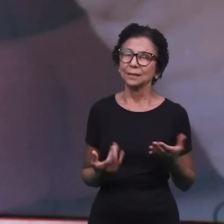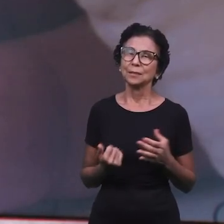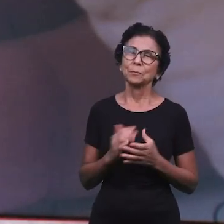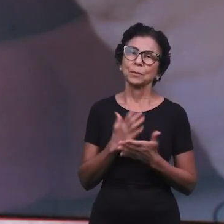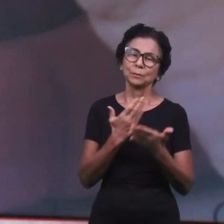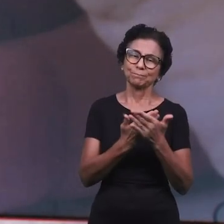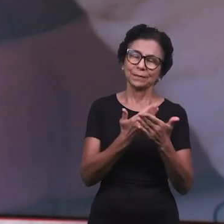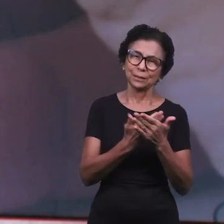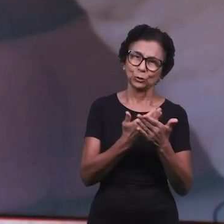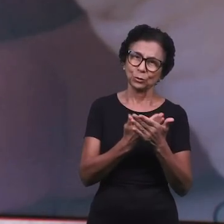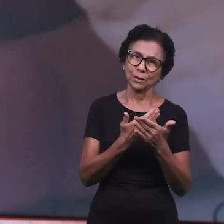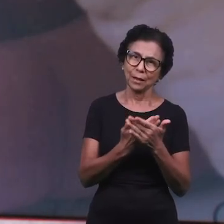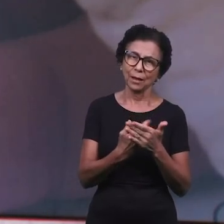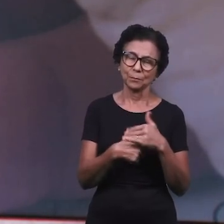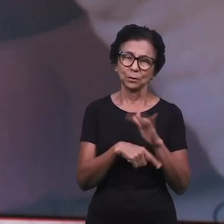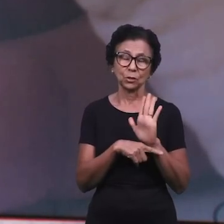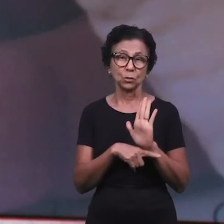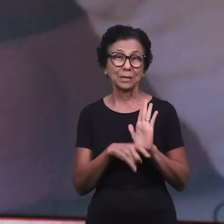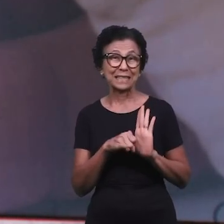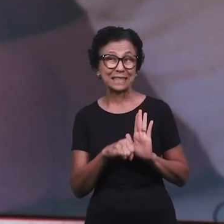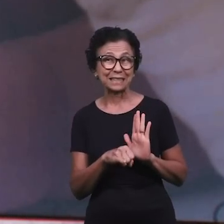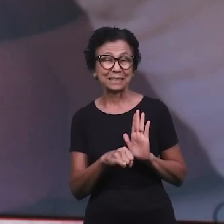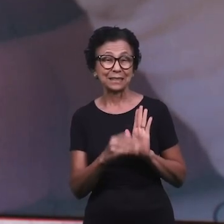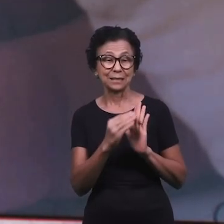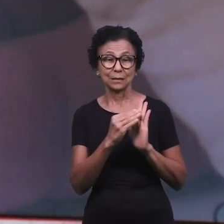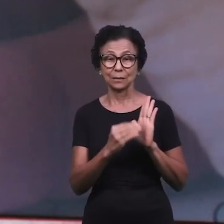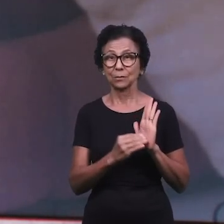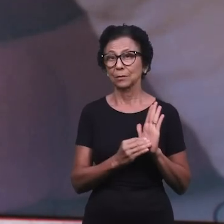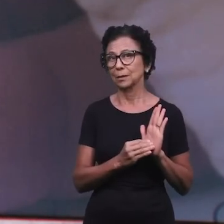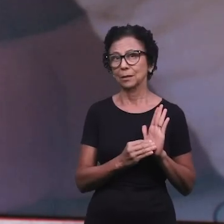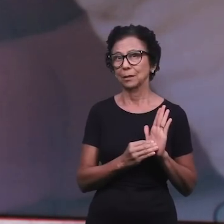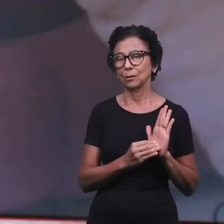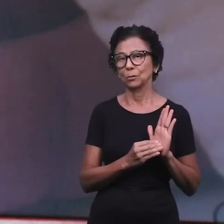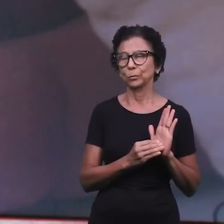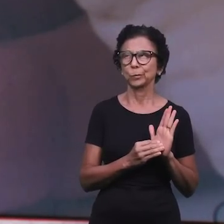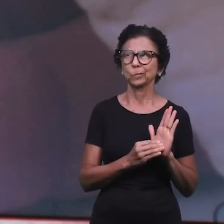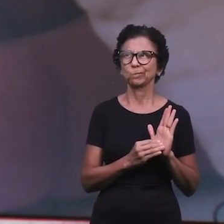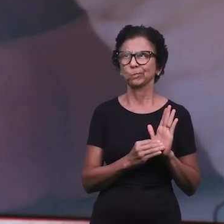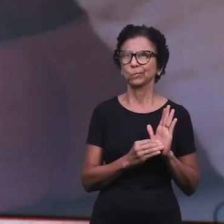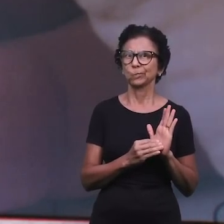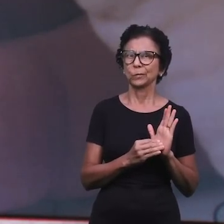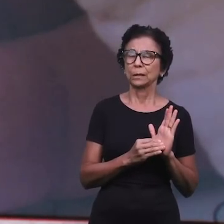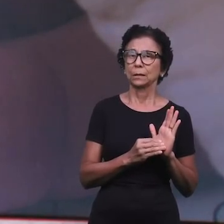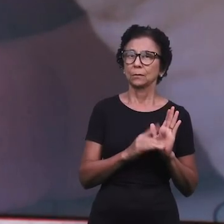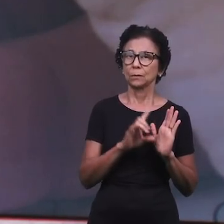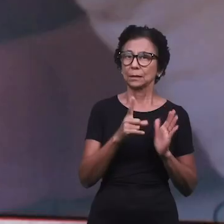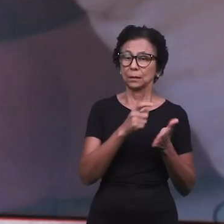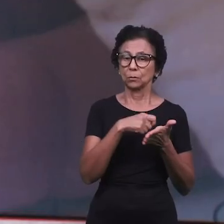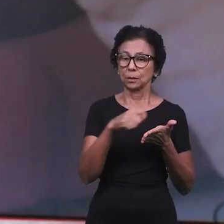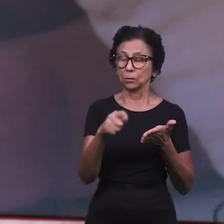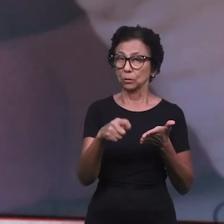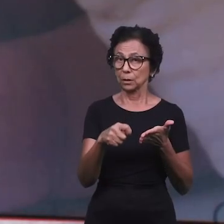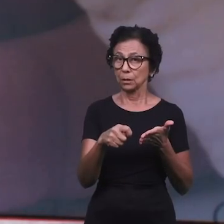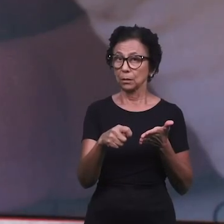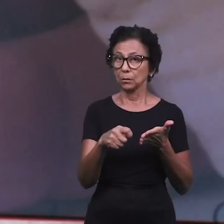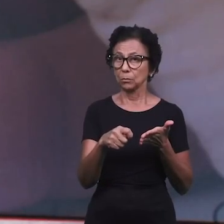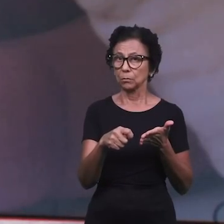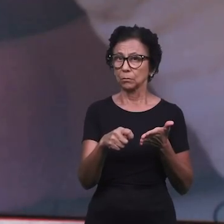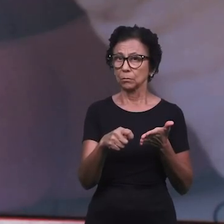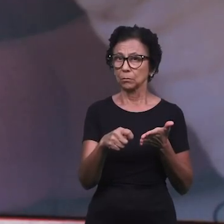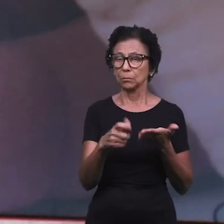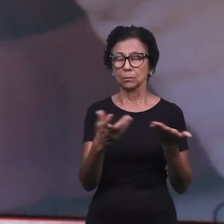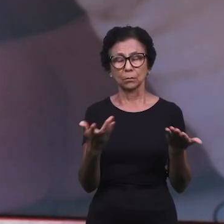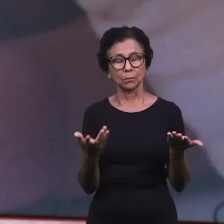de estudos. Até para saber se algum conteúdo aqui, alguma característica que você não está adotando, você está indo no sentido